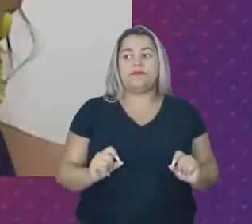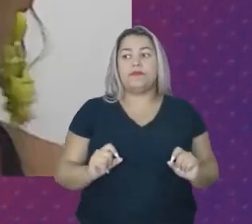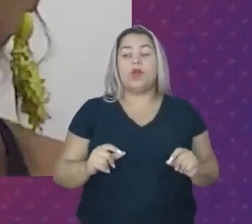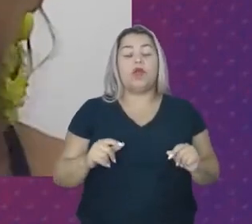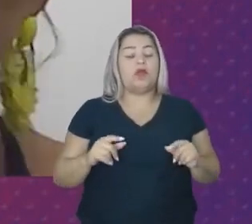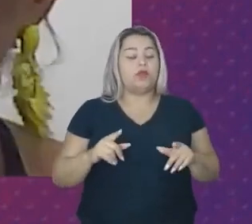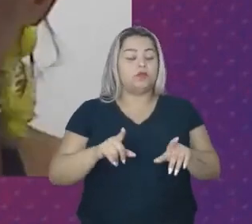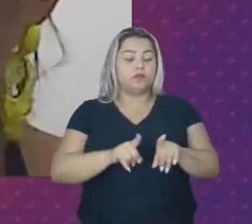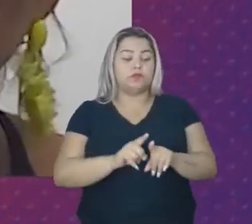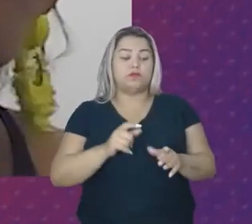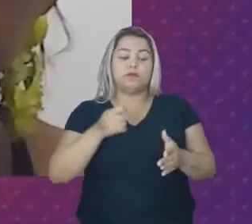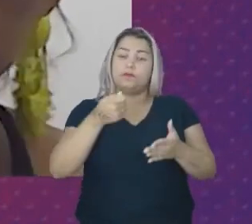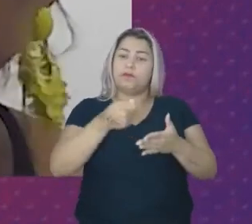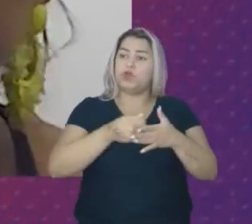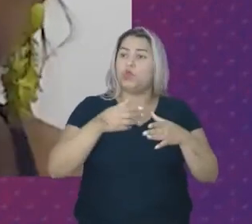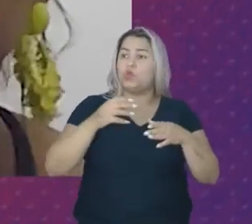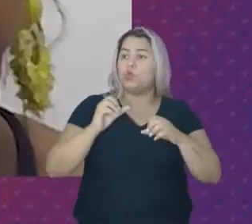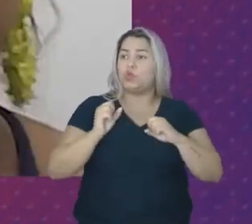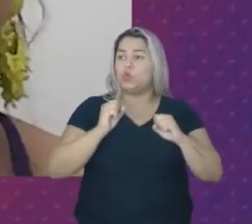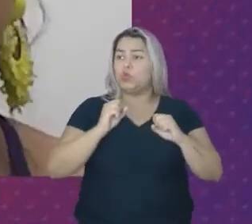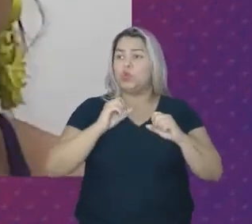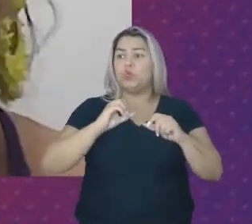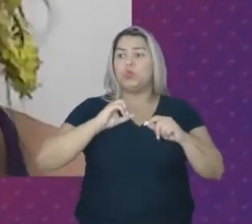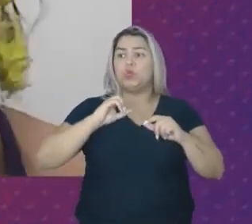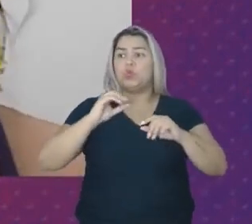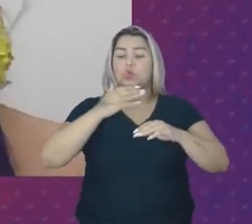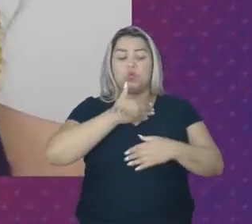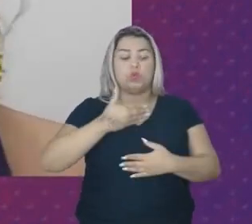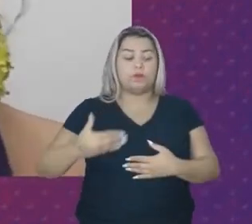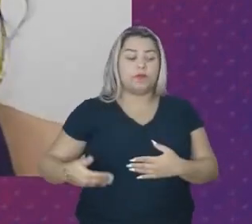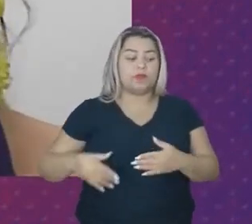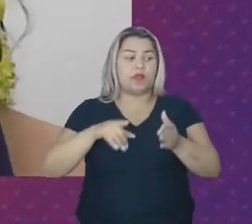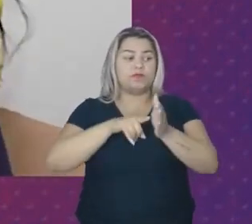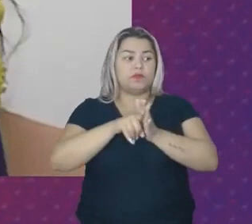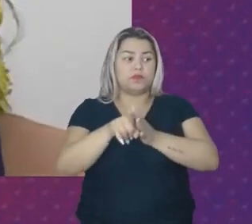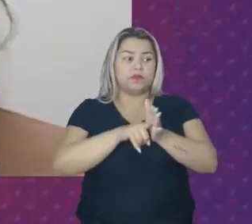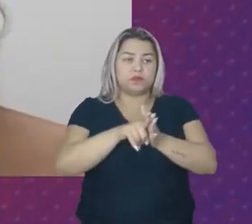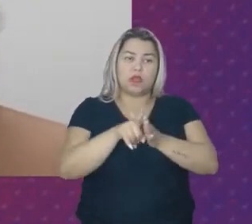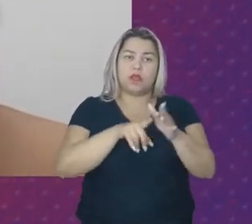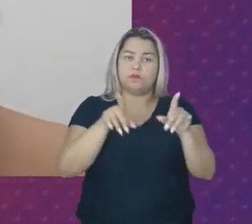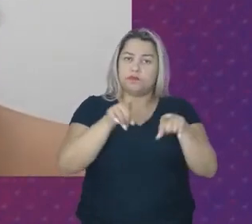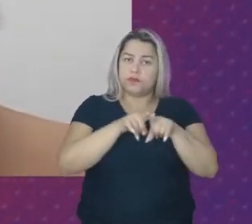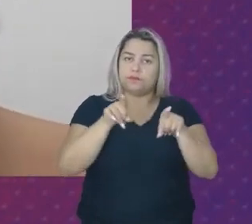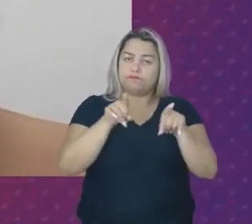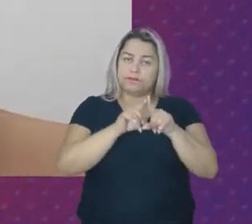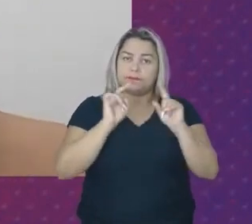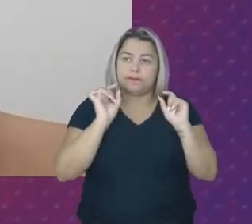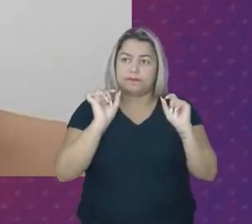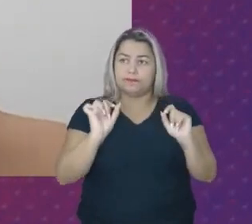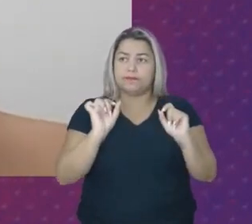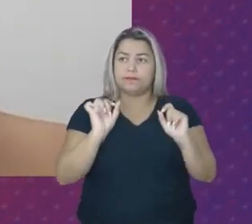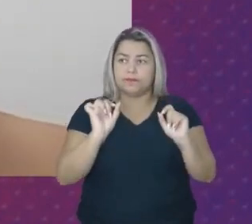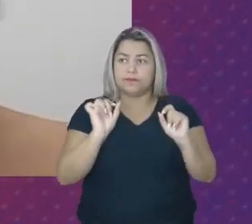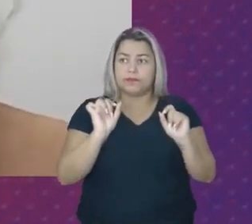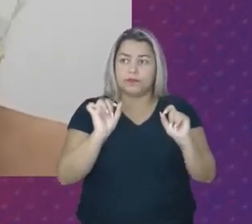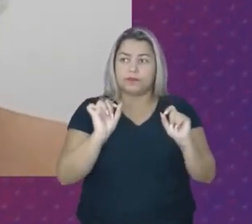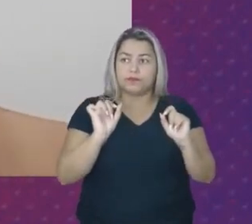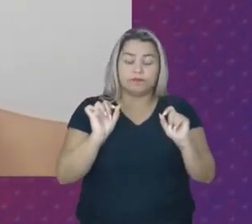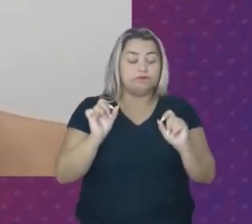cobrança dos poderes públicos e de fiscalização também do que é feito